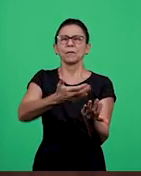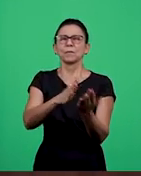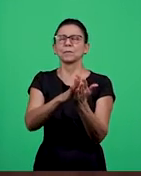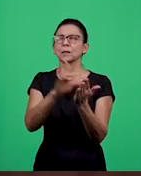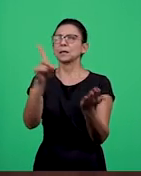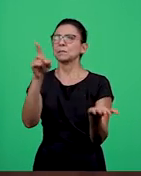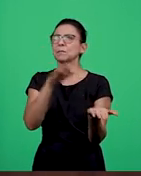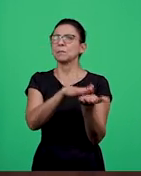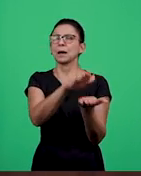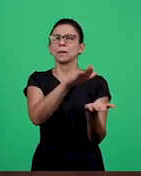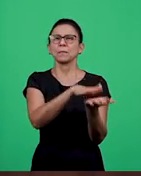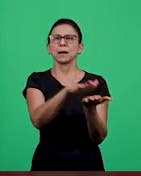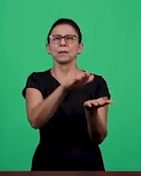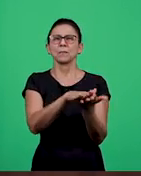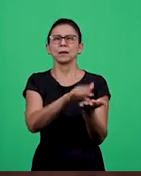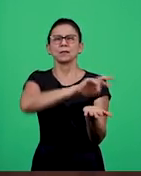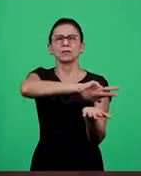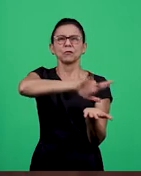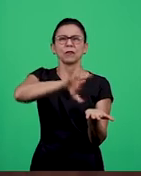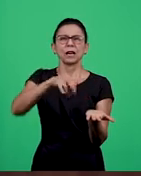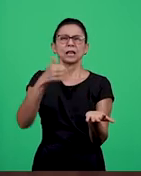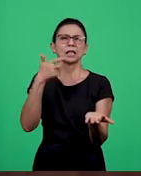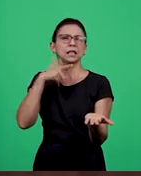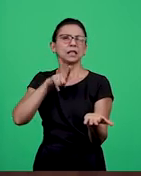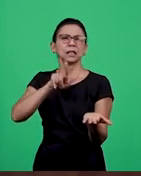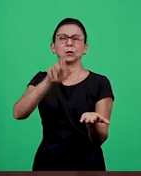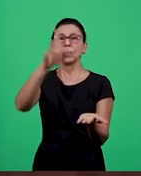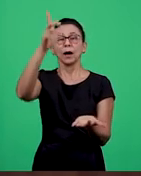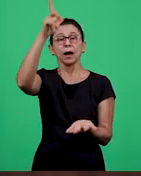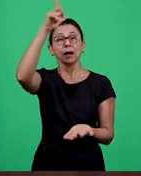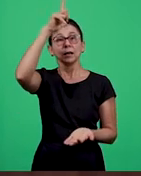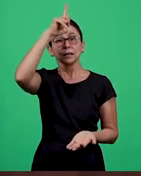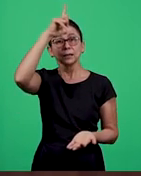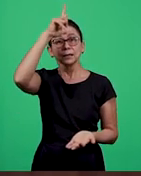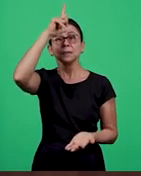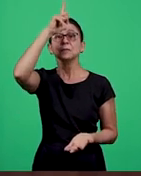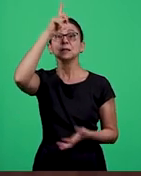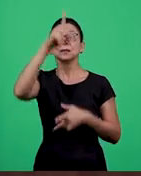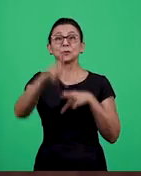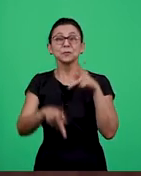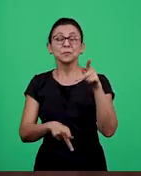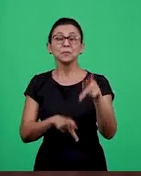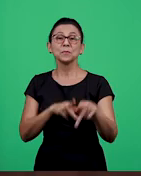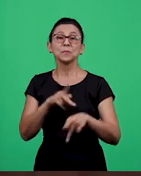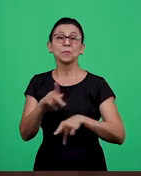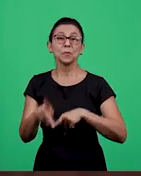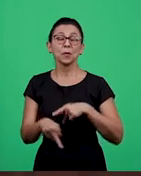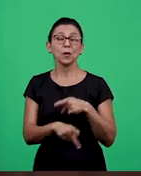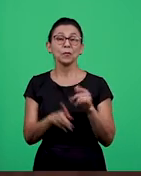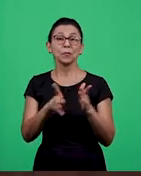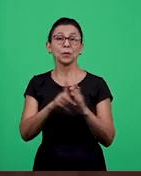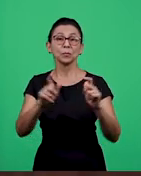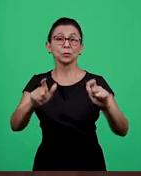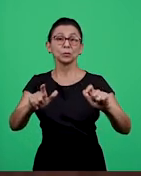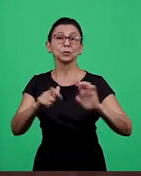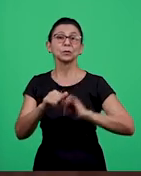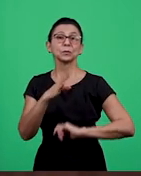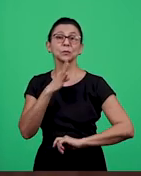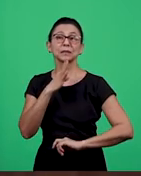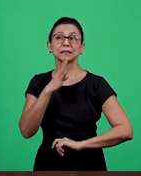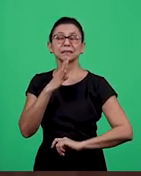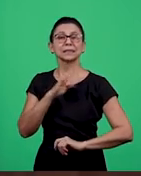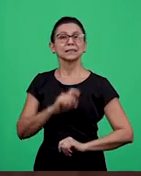distribuídas, muitas foram distribuídas na língua alemã que o povo ali daquele